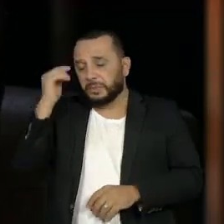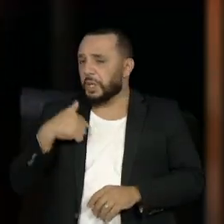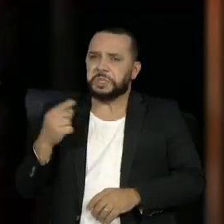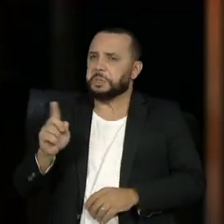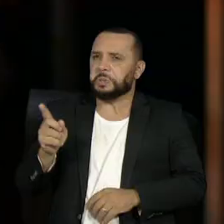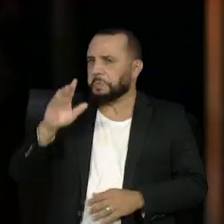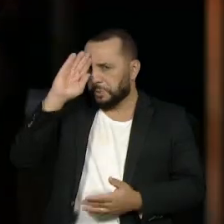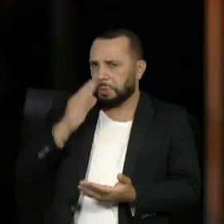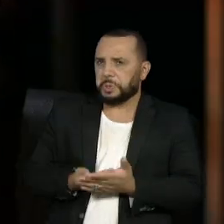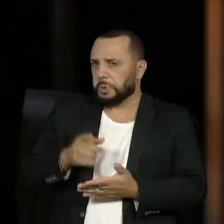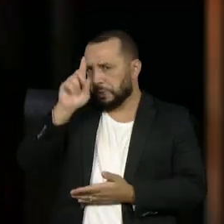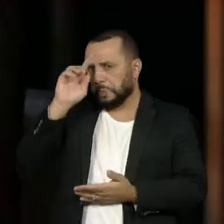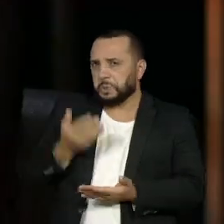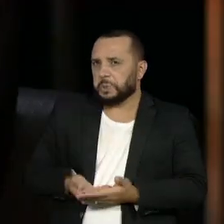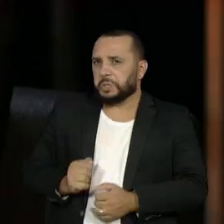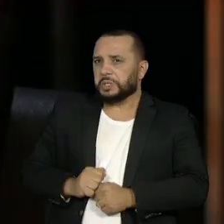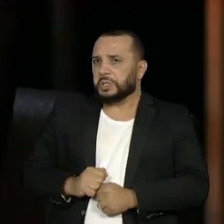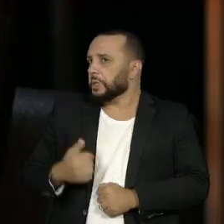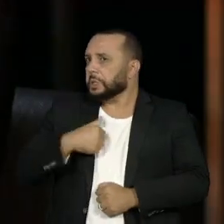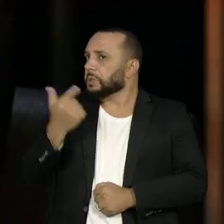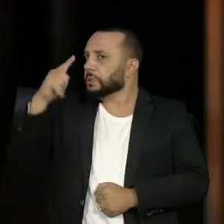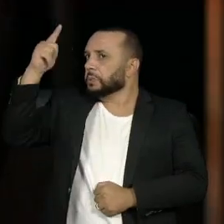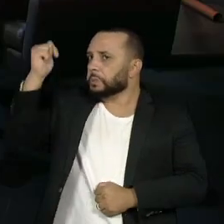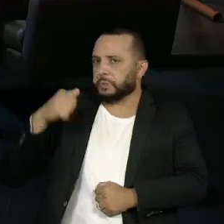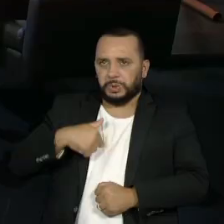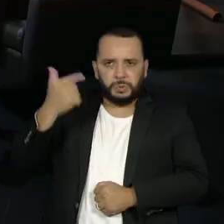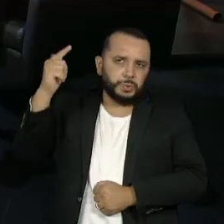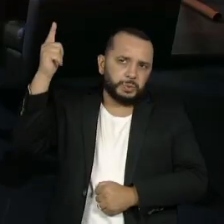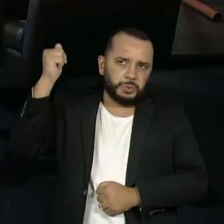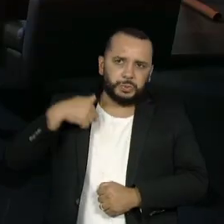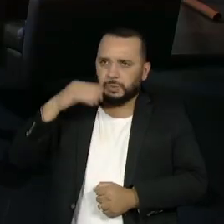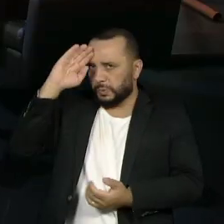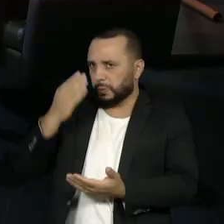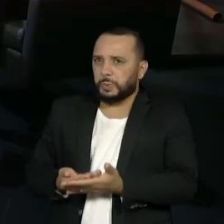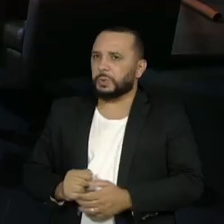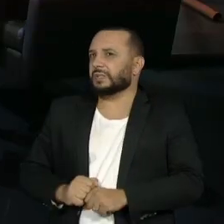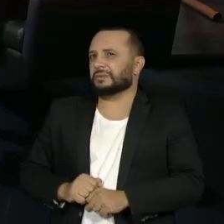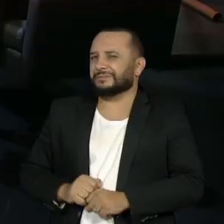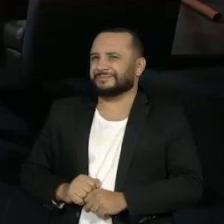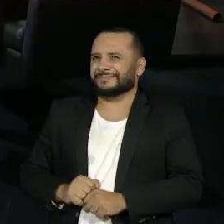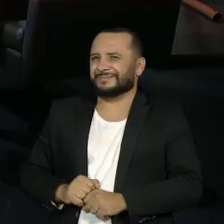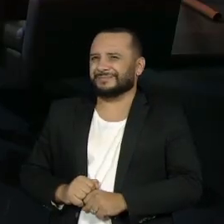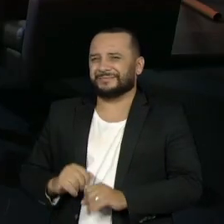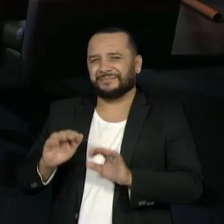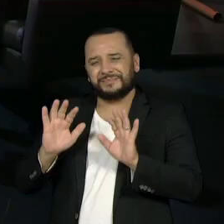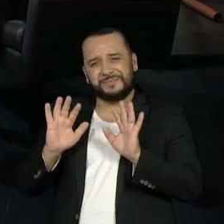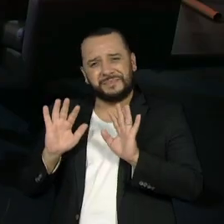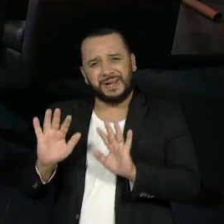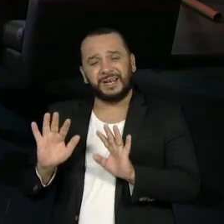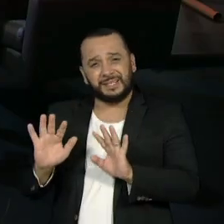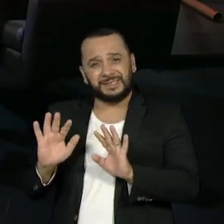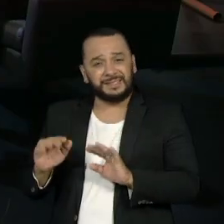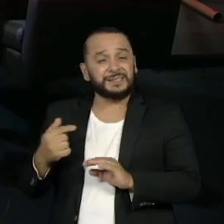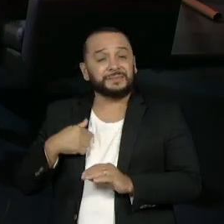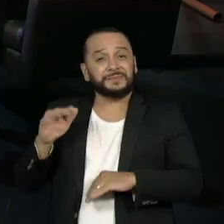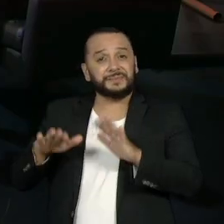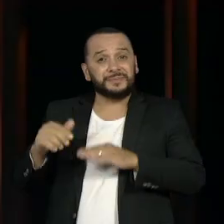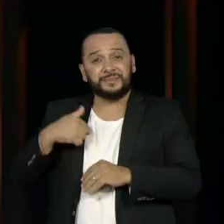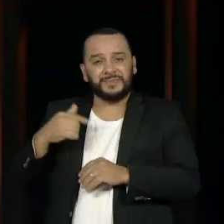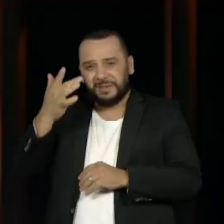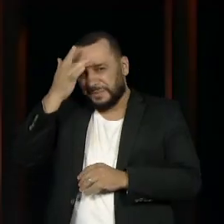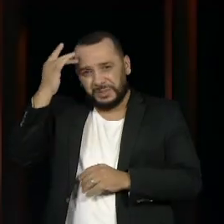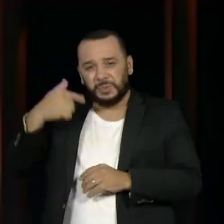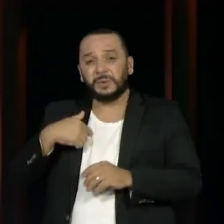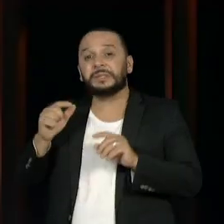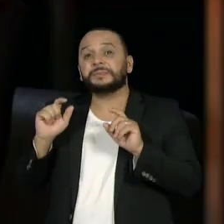de negação primeira relação é essa eu não tenho não é mas negação é muito diferente de negacionismo